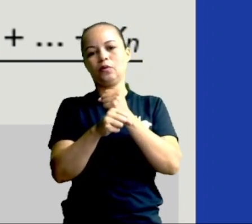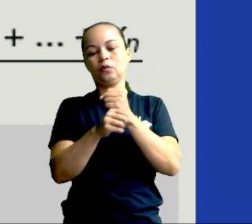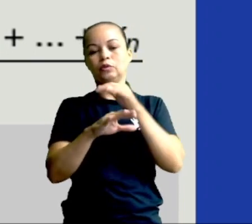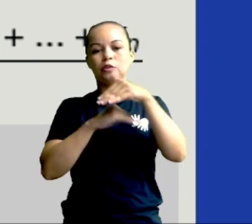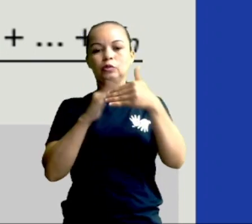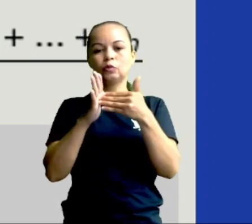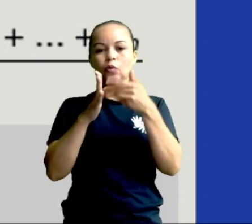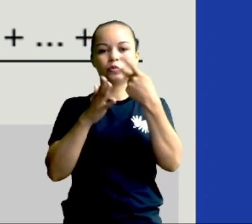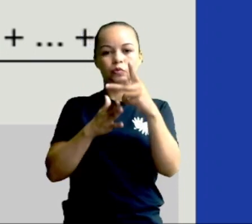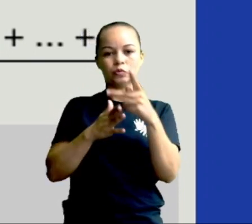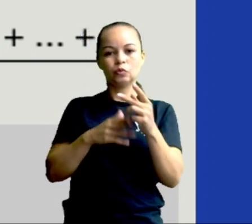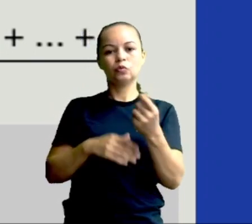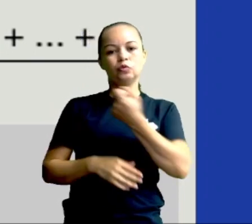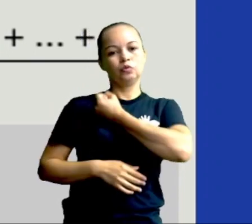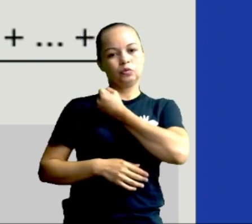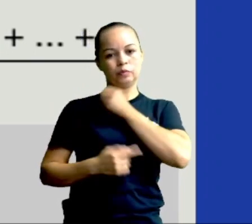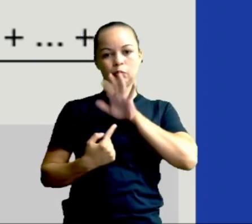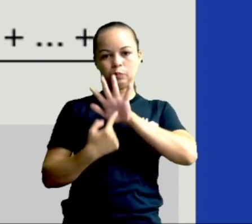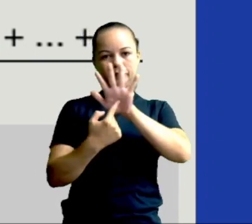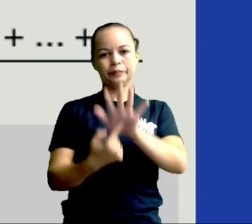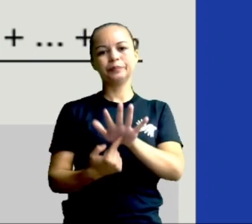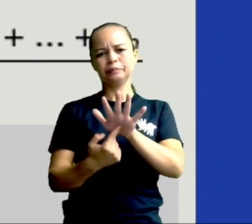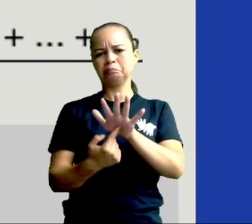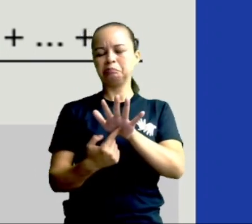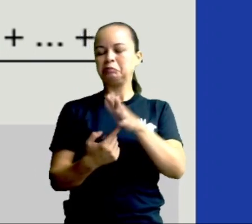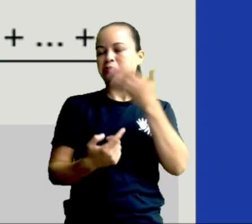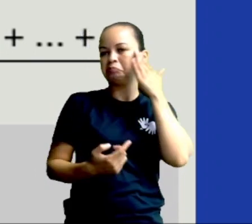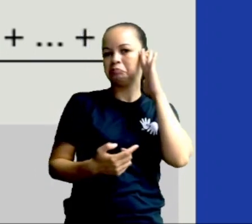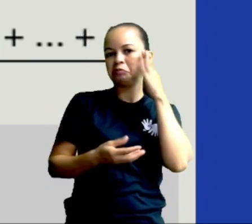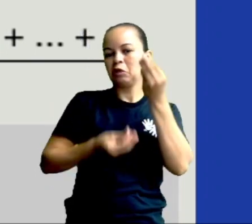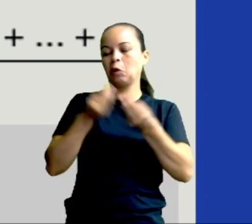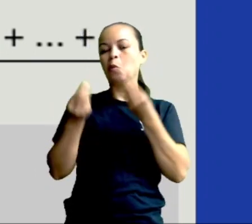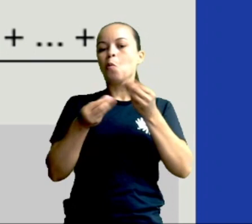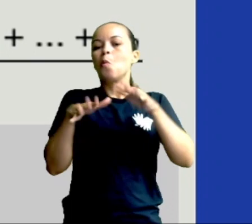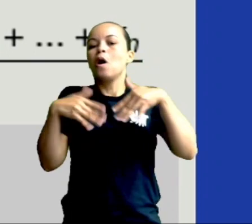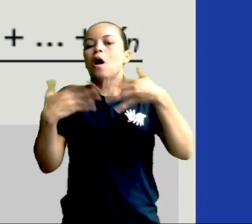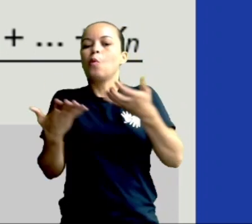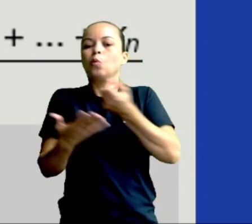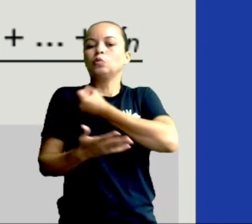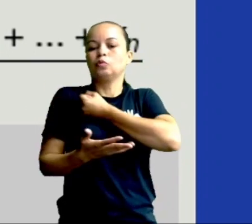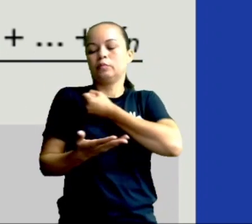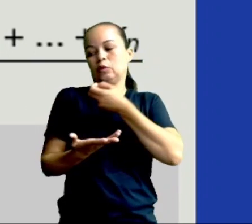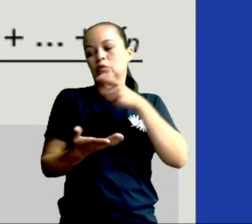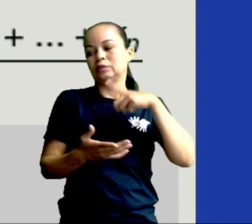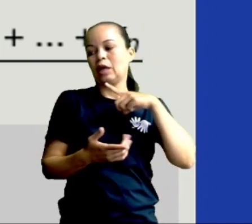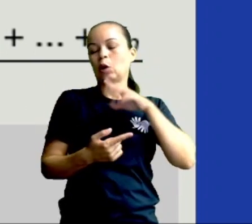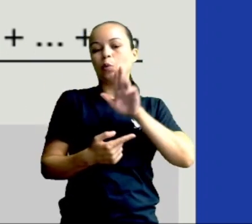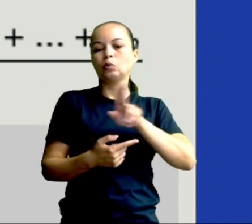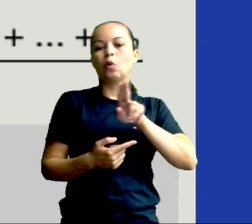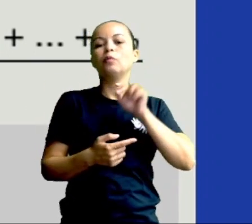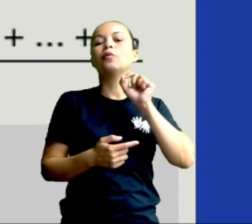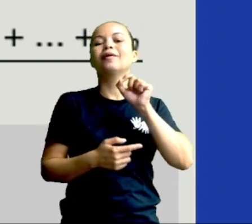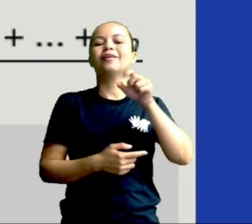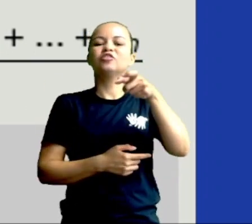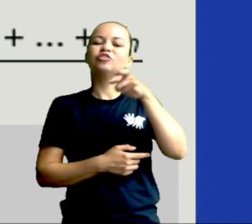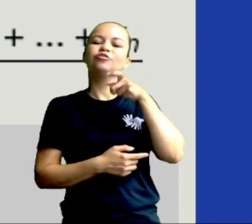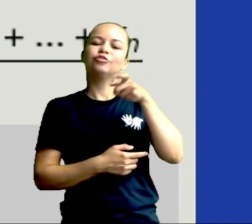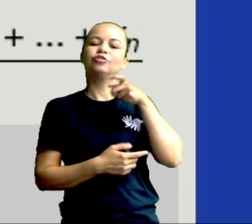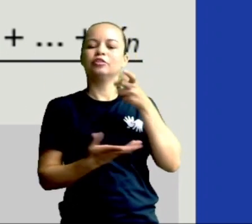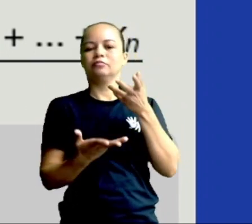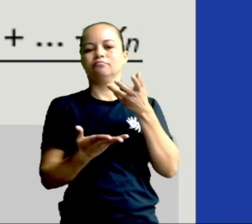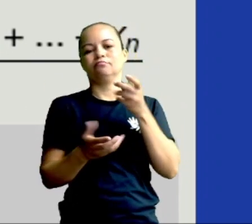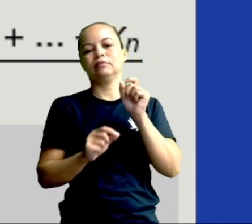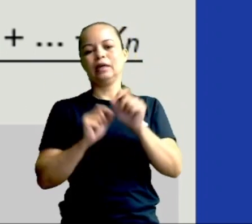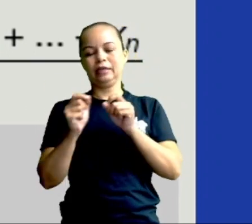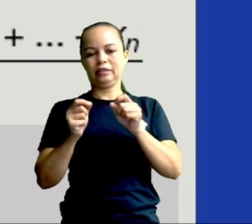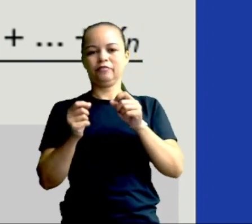todos os valores que aparecem. Eu não sei quais são os valores que vão aparecer, então estou chamando de X. Para mim, é uma incógnita, tá? Vai